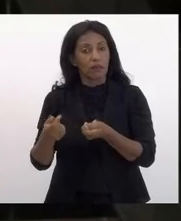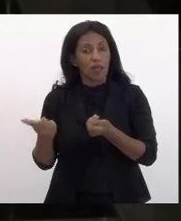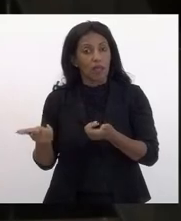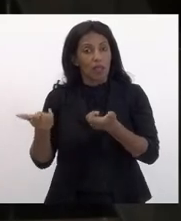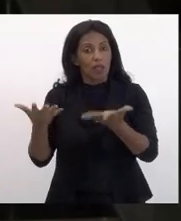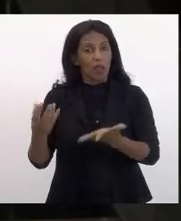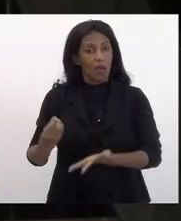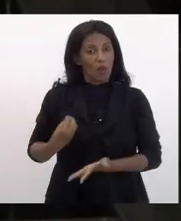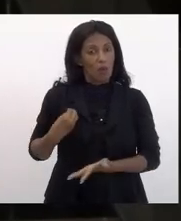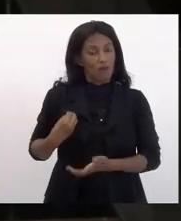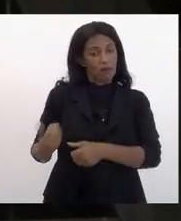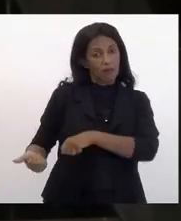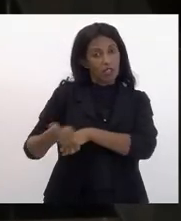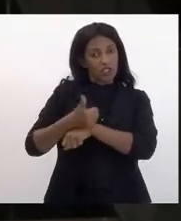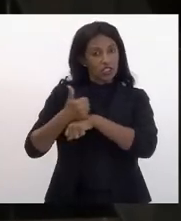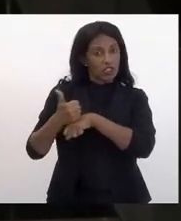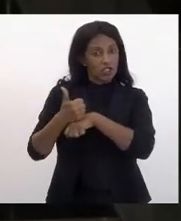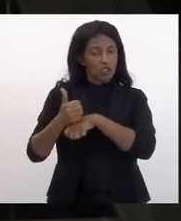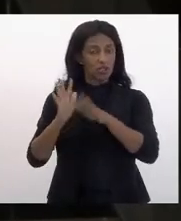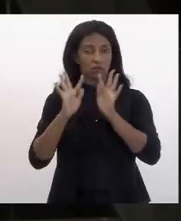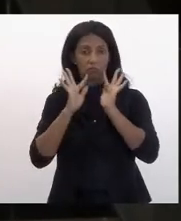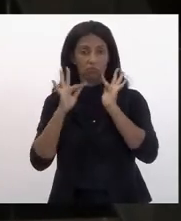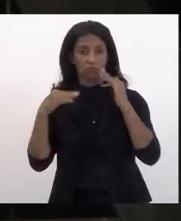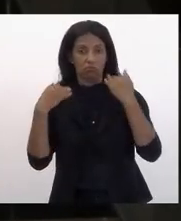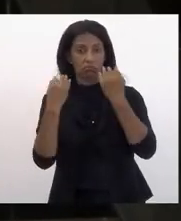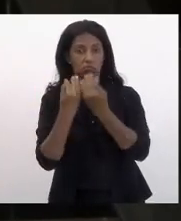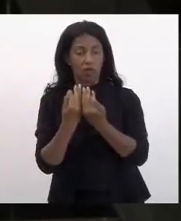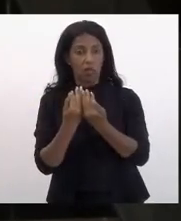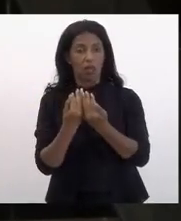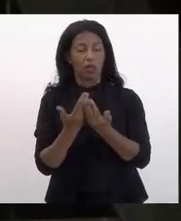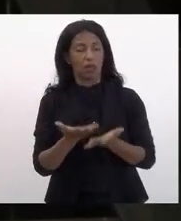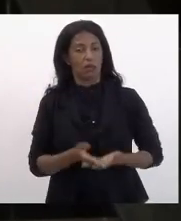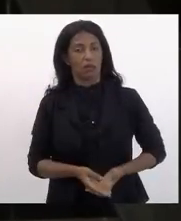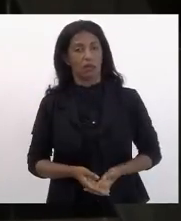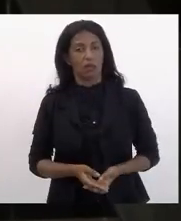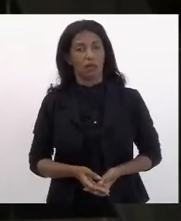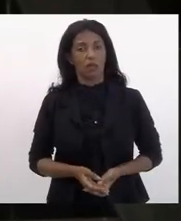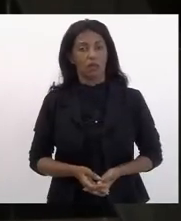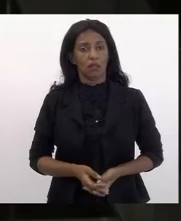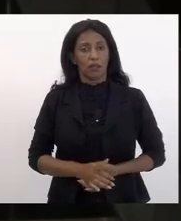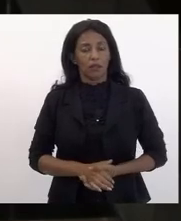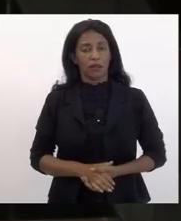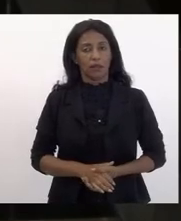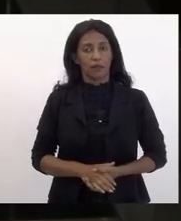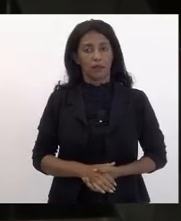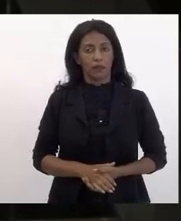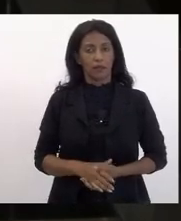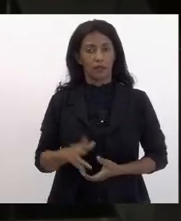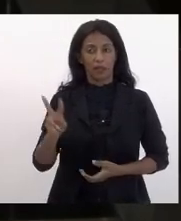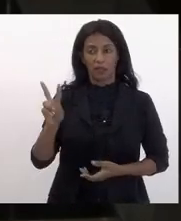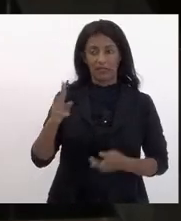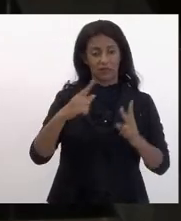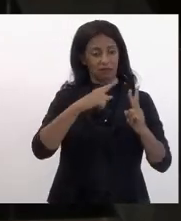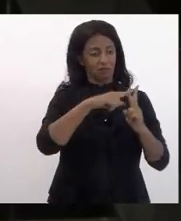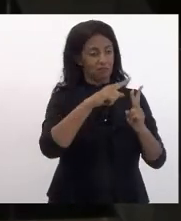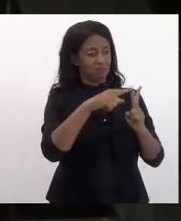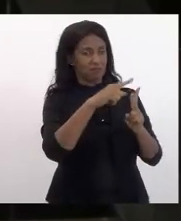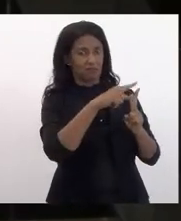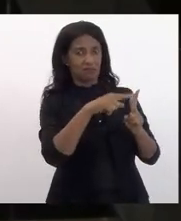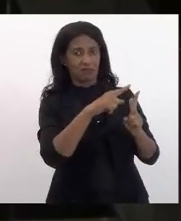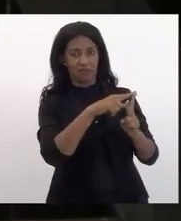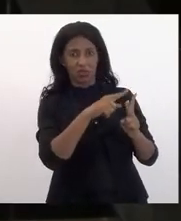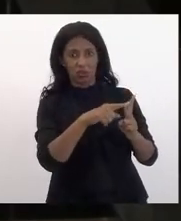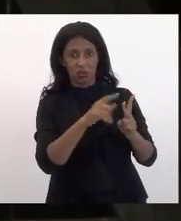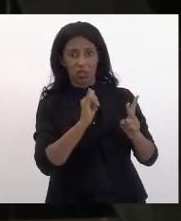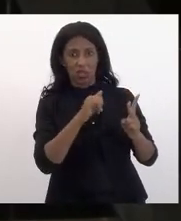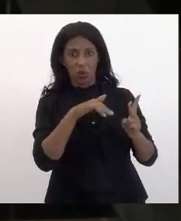uma vida mais digna para as suas famílias, para os seus parentes. Esses dois